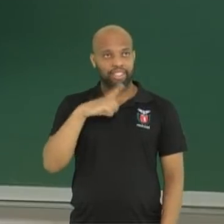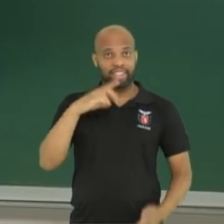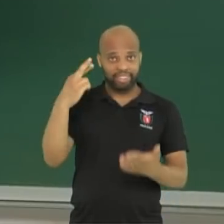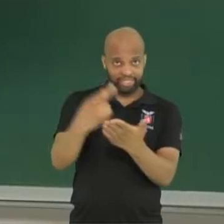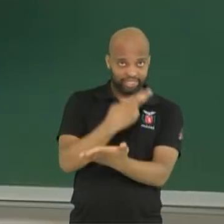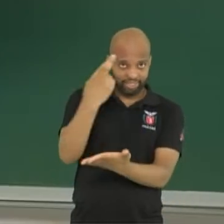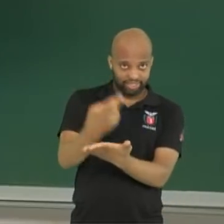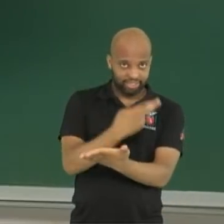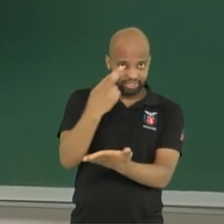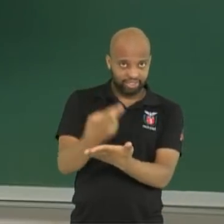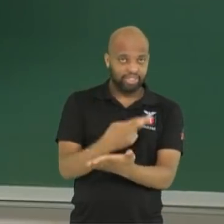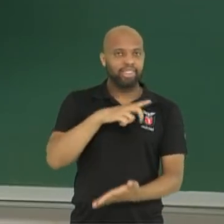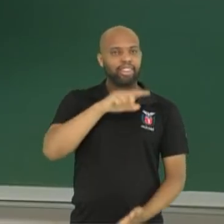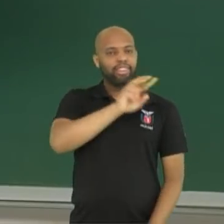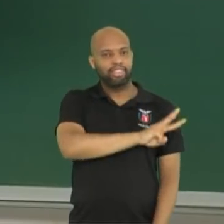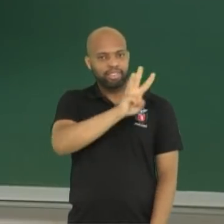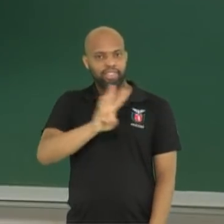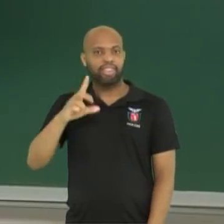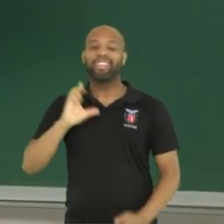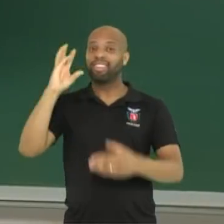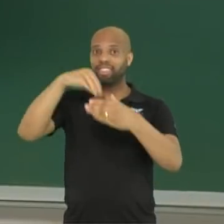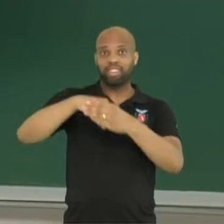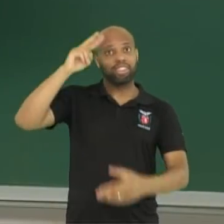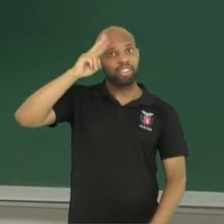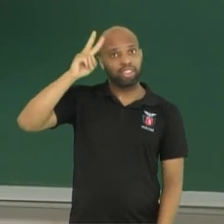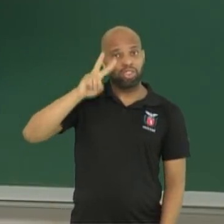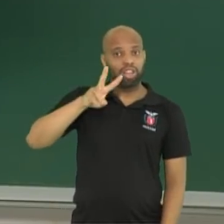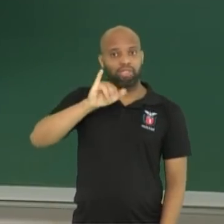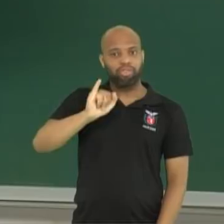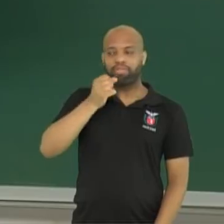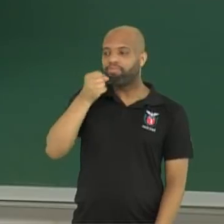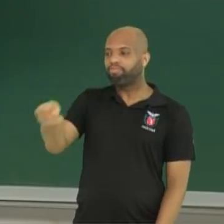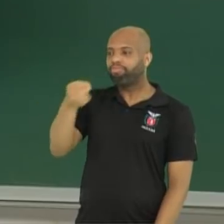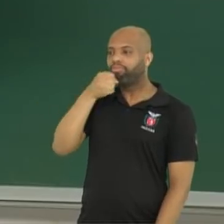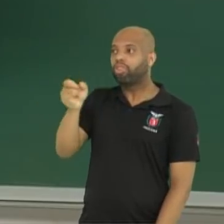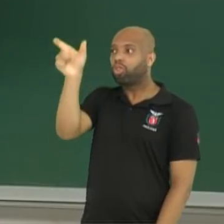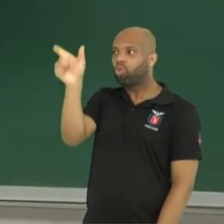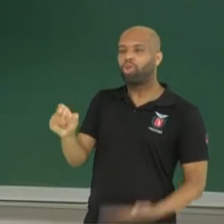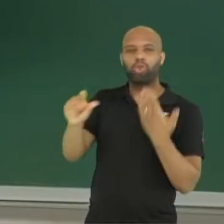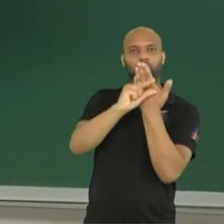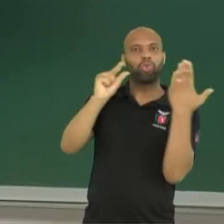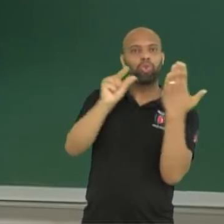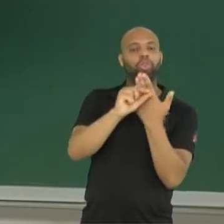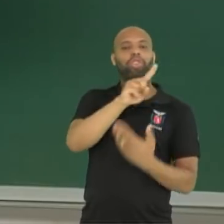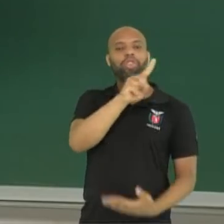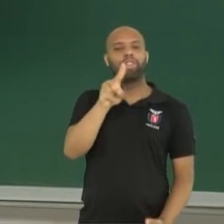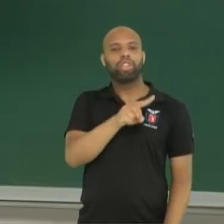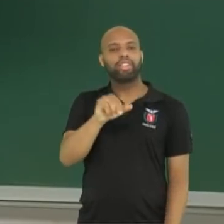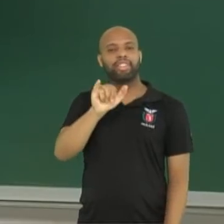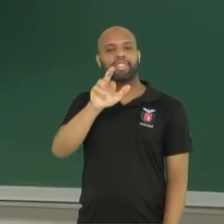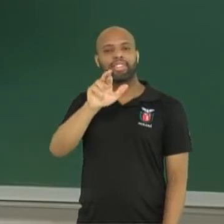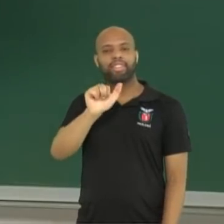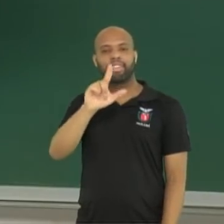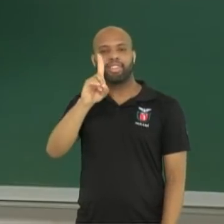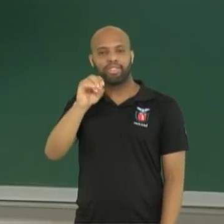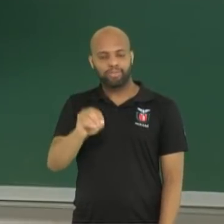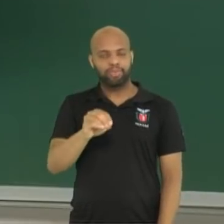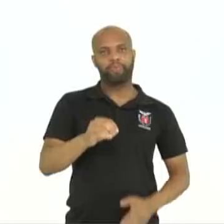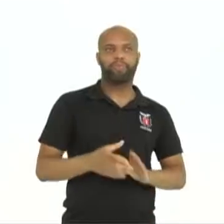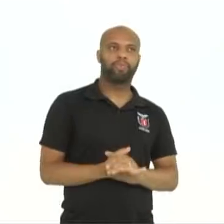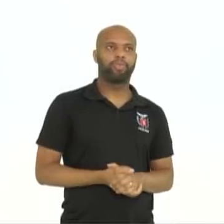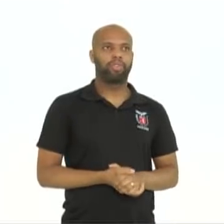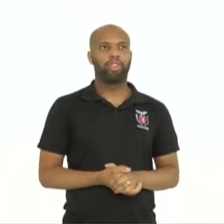revista aqui, né, esse site, Dentro da História, ele vai entrevistar o nosso Ziraldo, que é o autor do Menino Maluquinho. Então, acompanhe